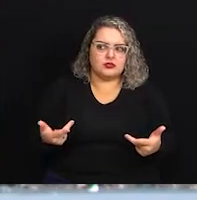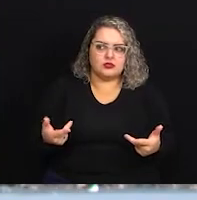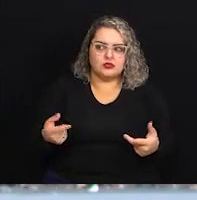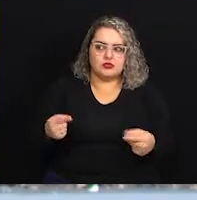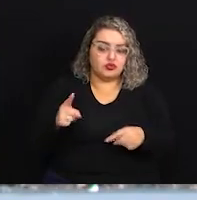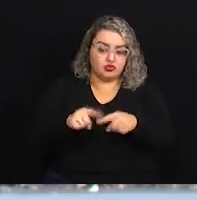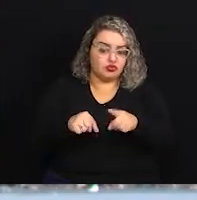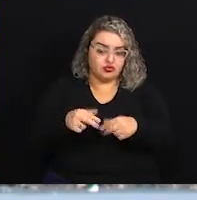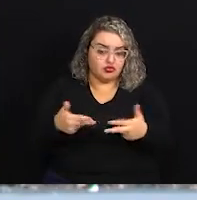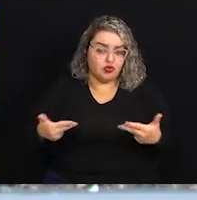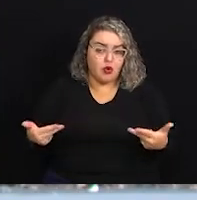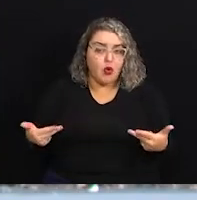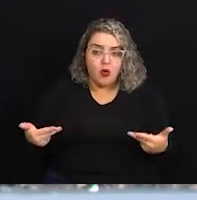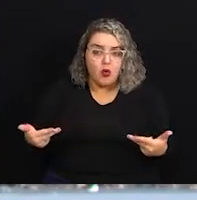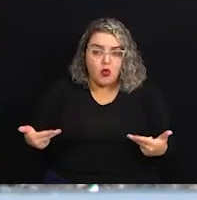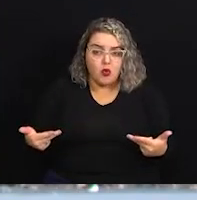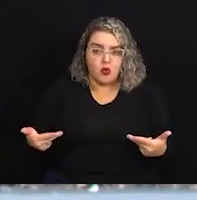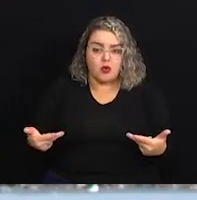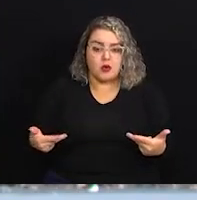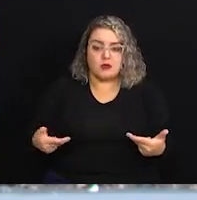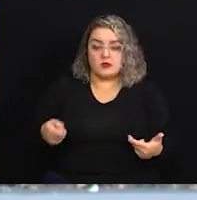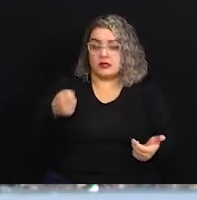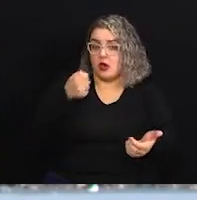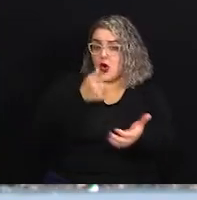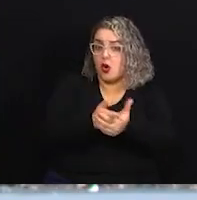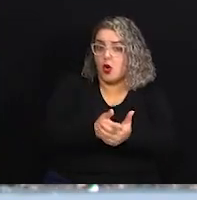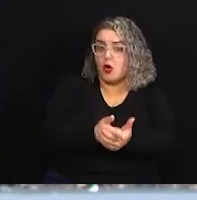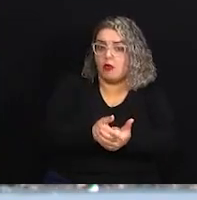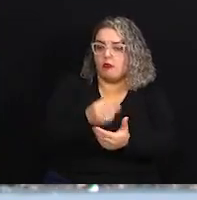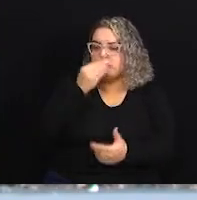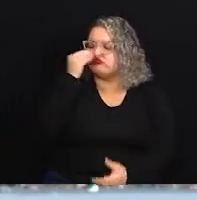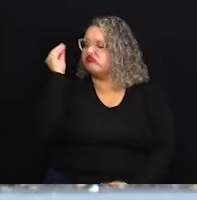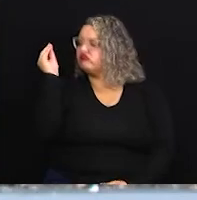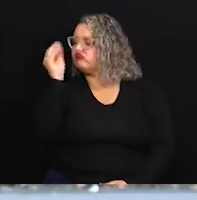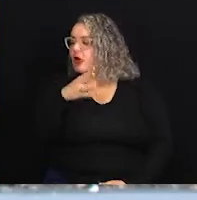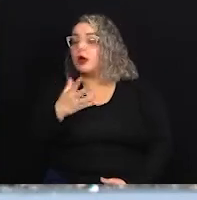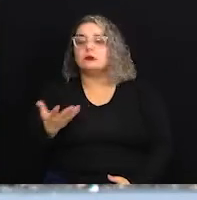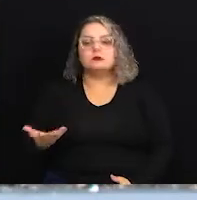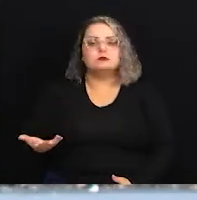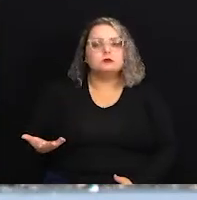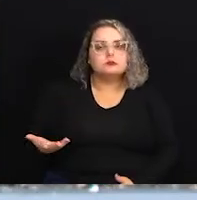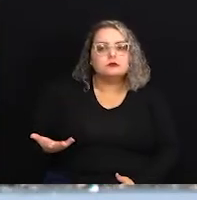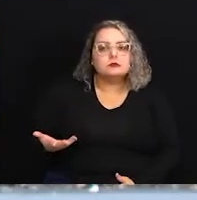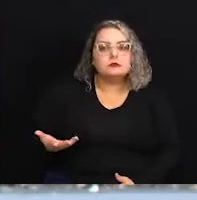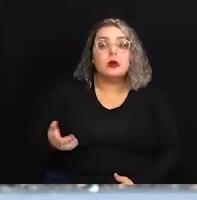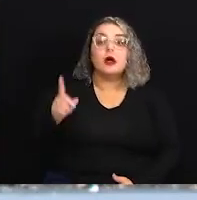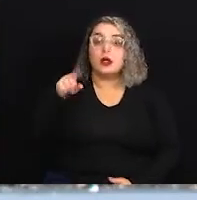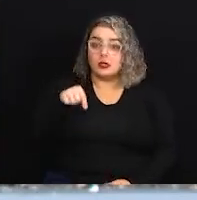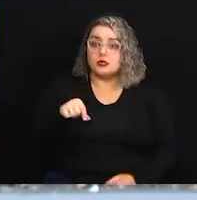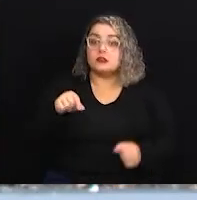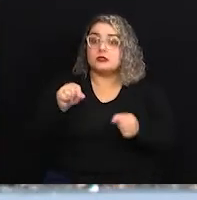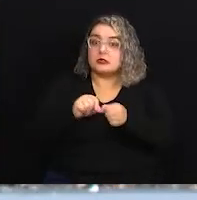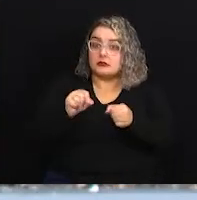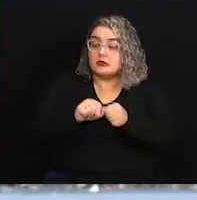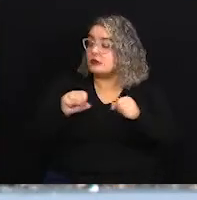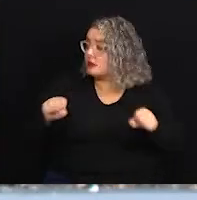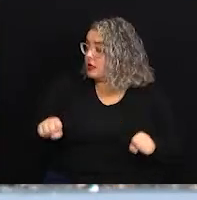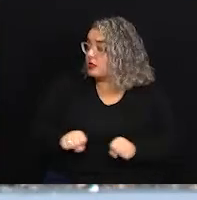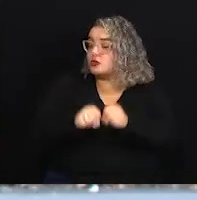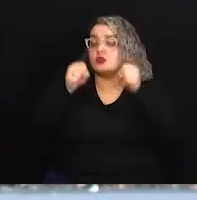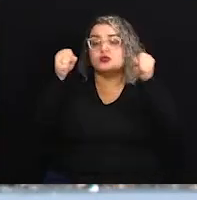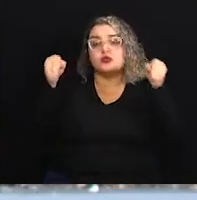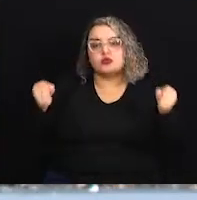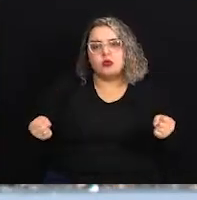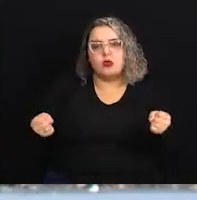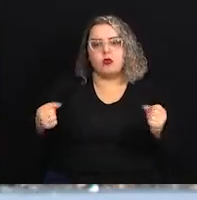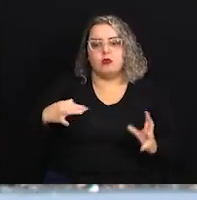de bens. Você consome e descarta. Isso você está destruindo, ajudando a